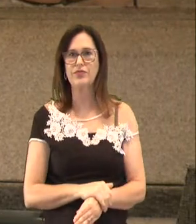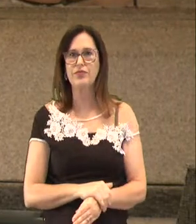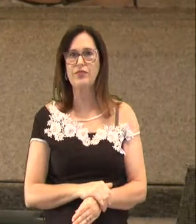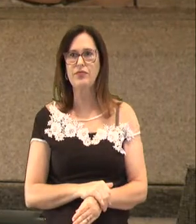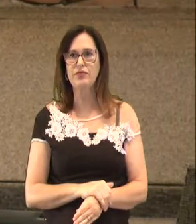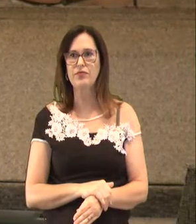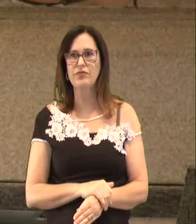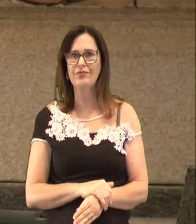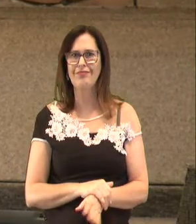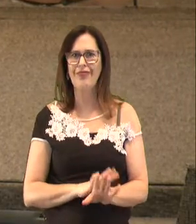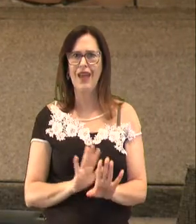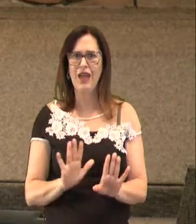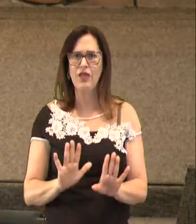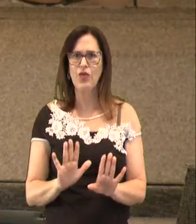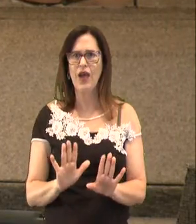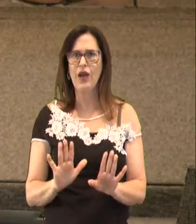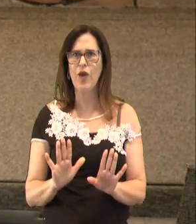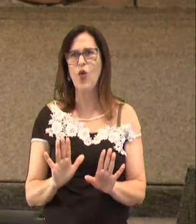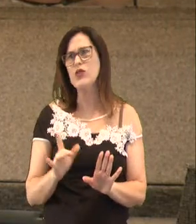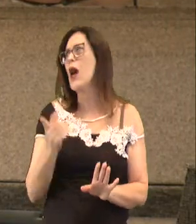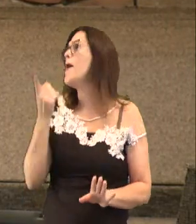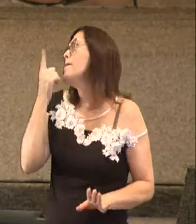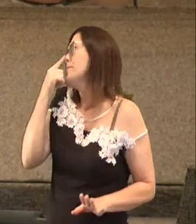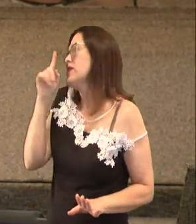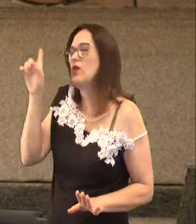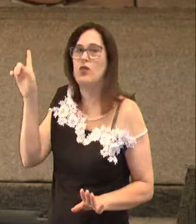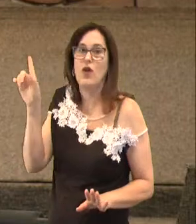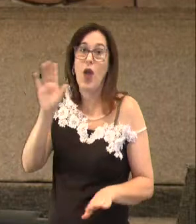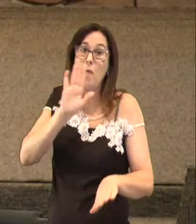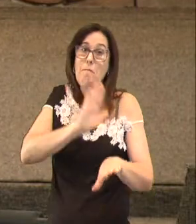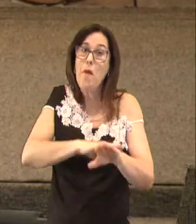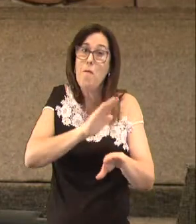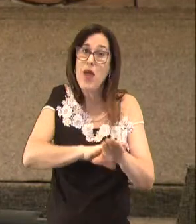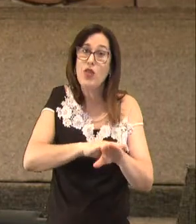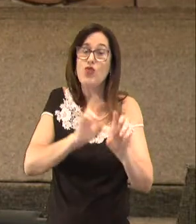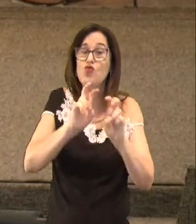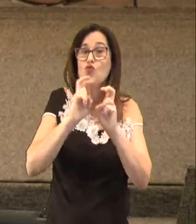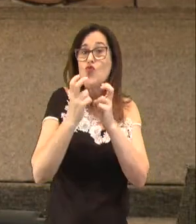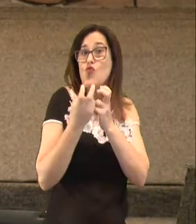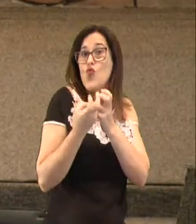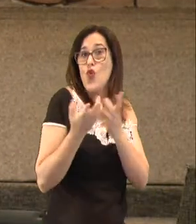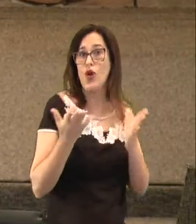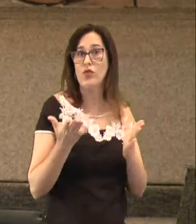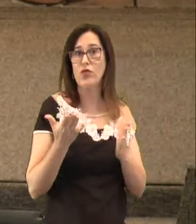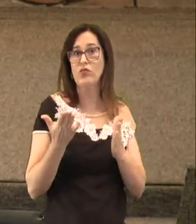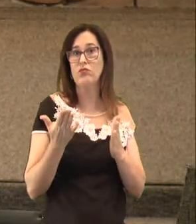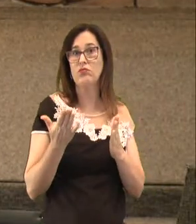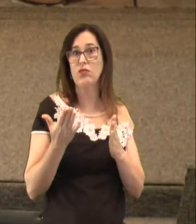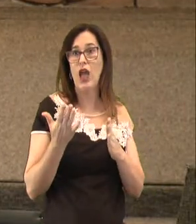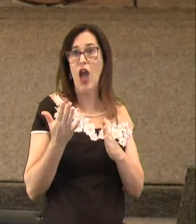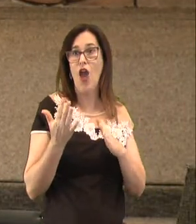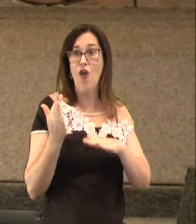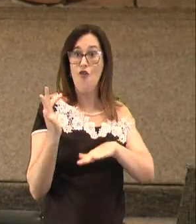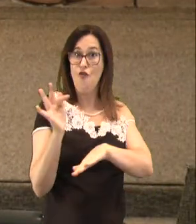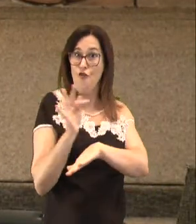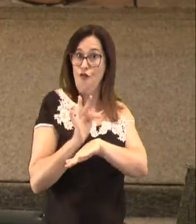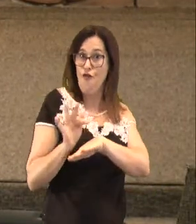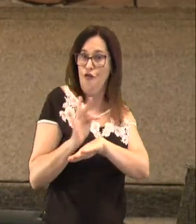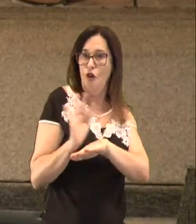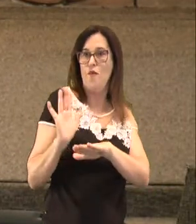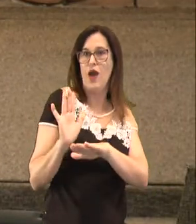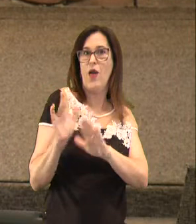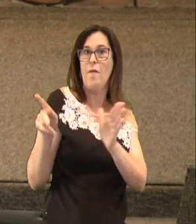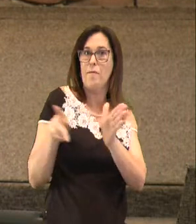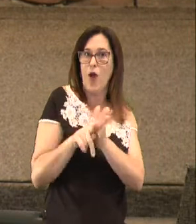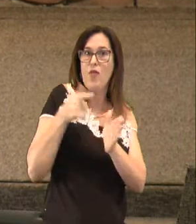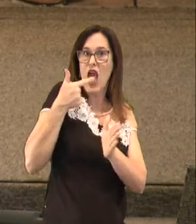até impessoal, digamos assim, fazia parte do momento de culto, era algo realmente muito formal, sempre no idioma